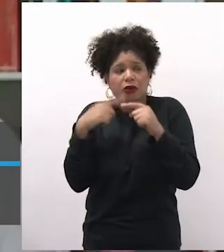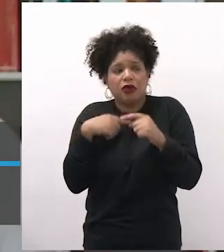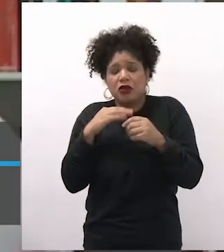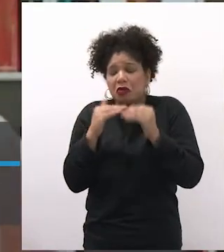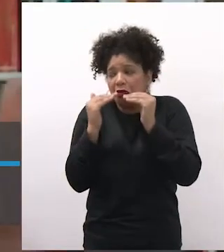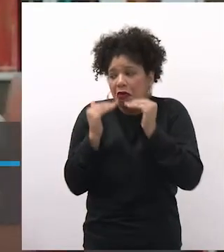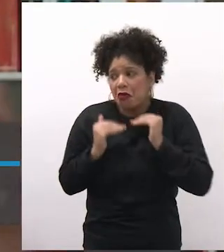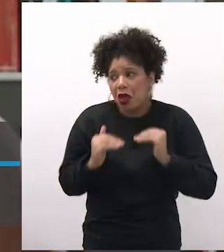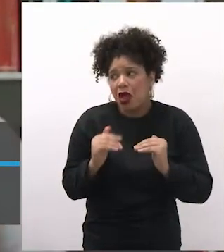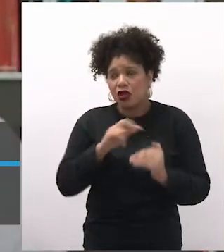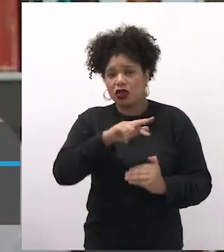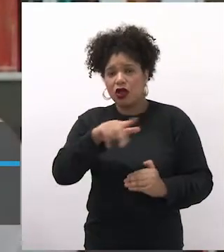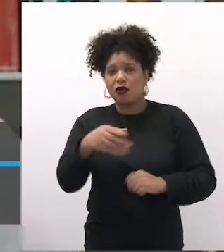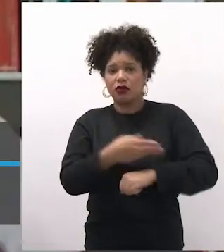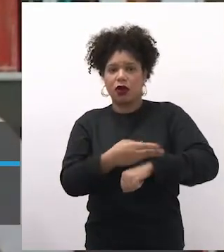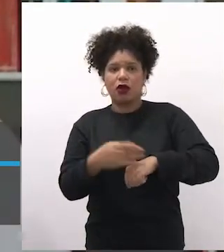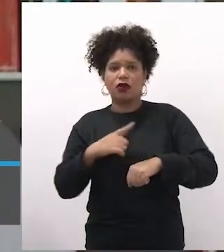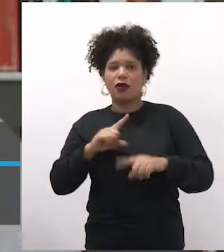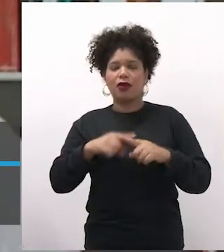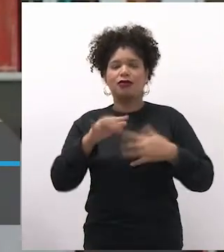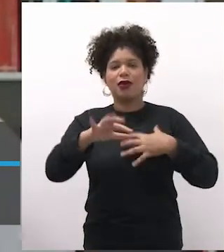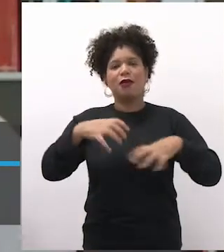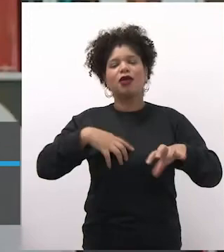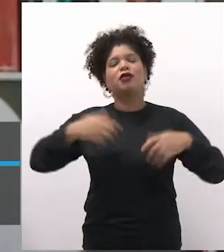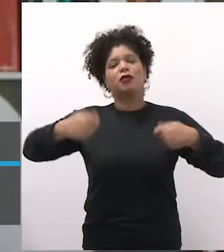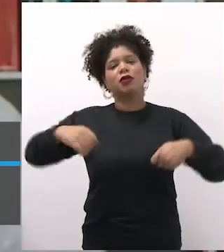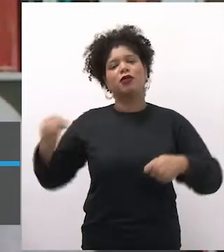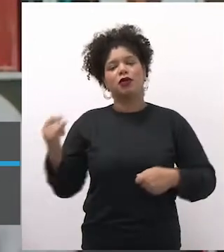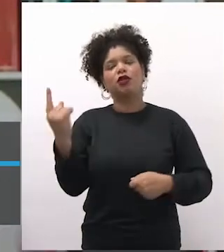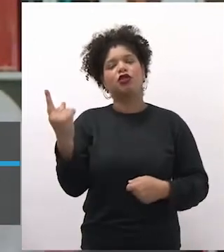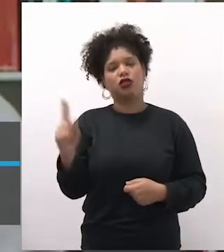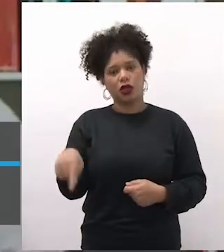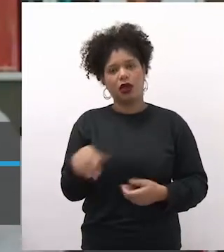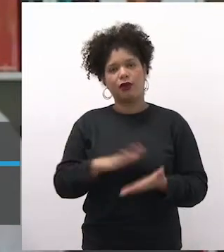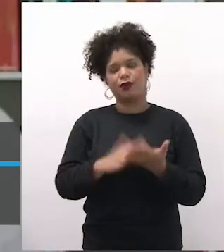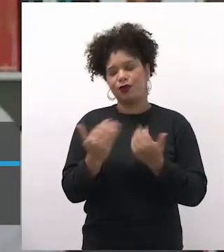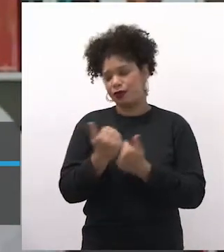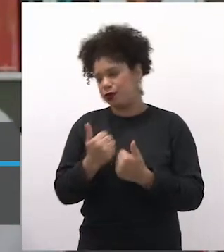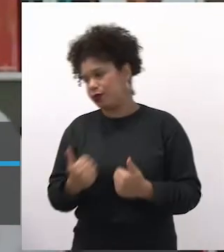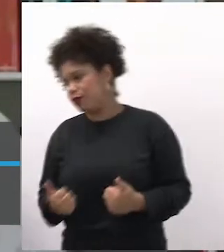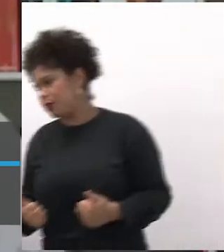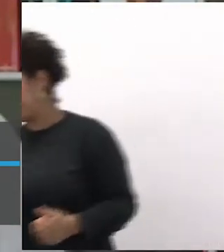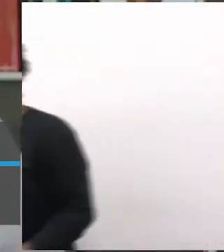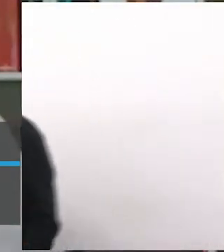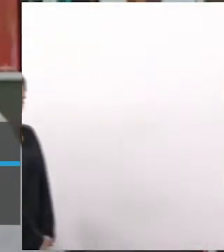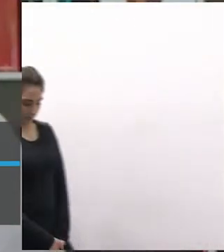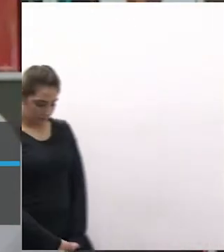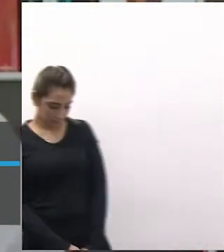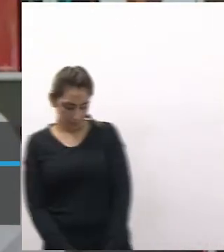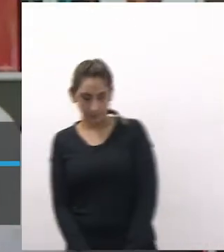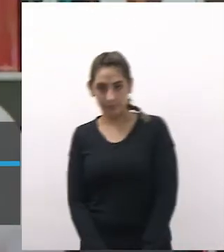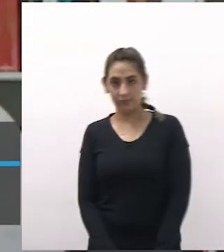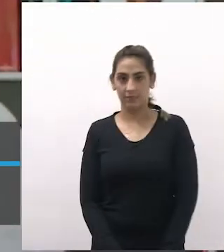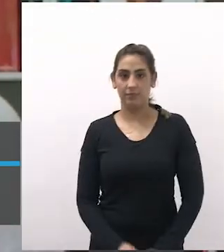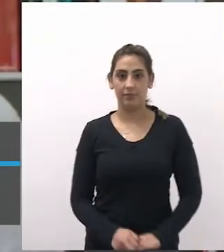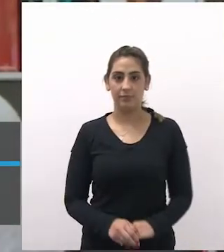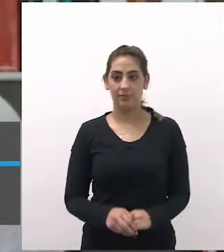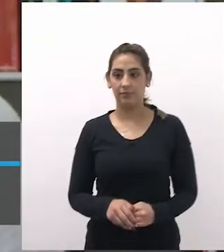estão ali, e você ter um olhar empático, humano, e fazer com que ela se sinta importante, fazer com que ela